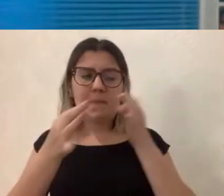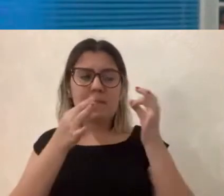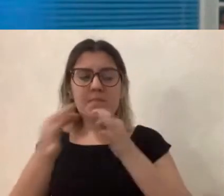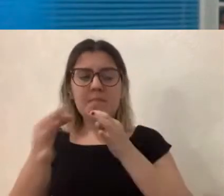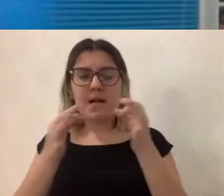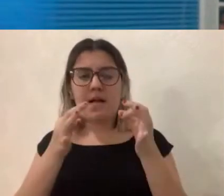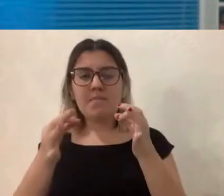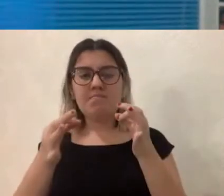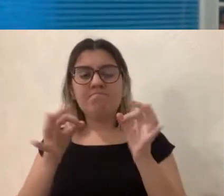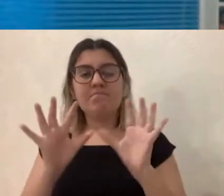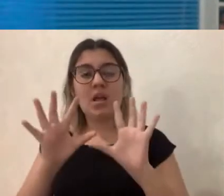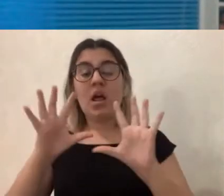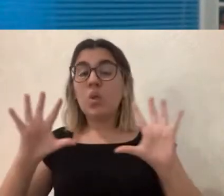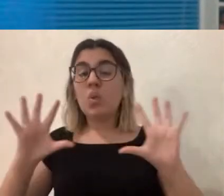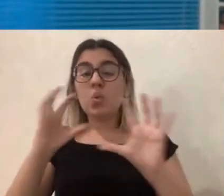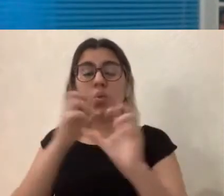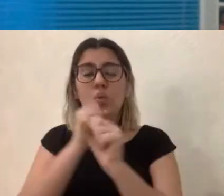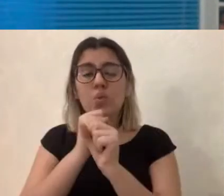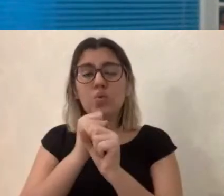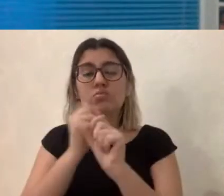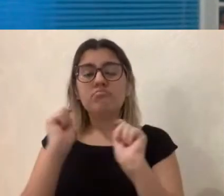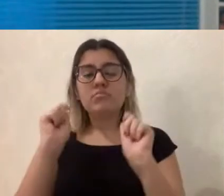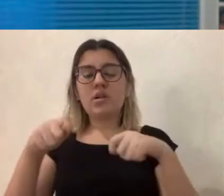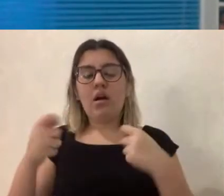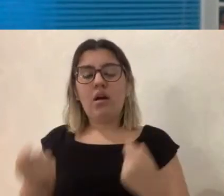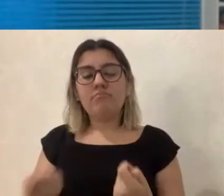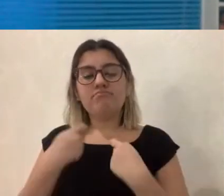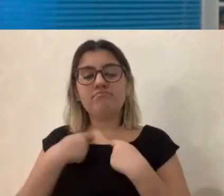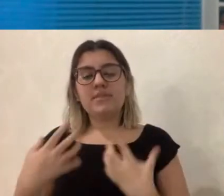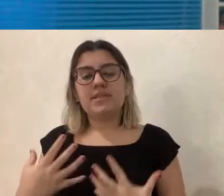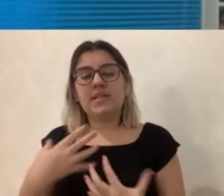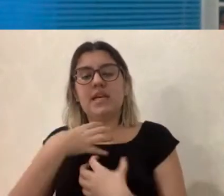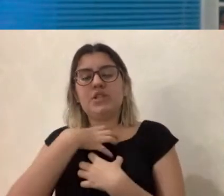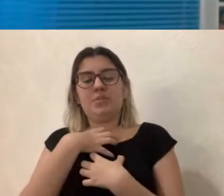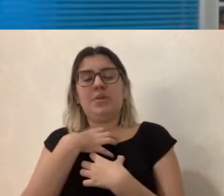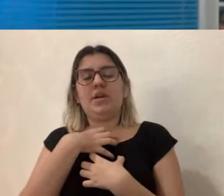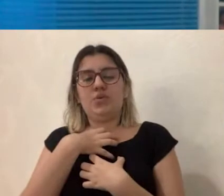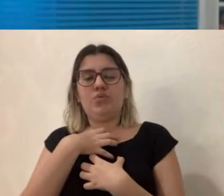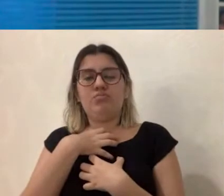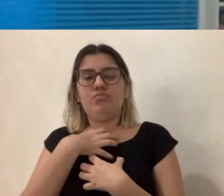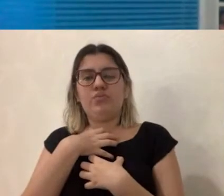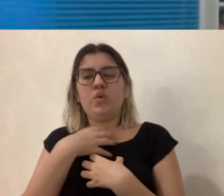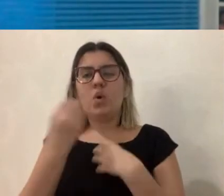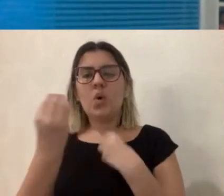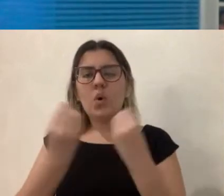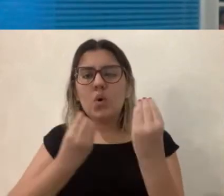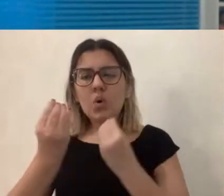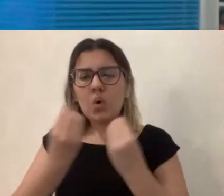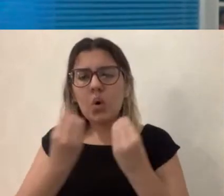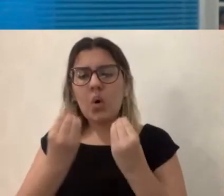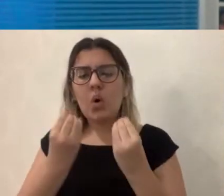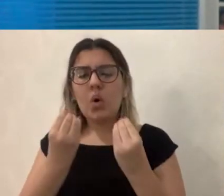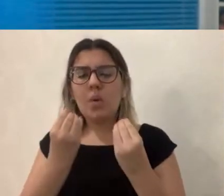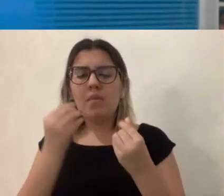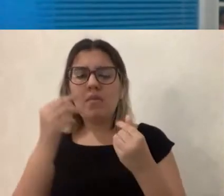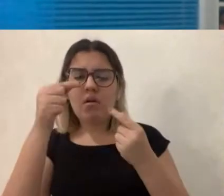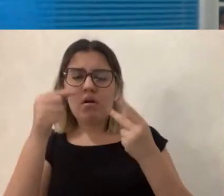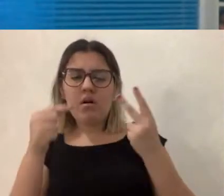pode te provocar sensações e sentimentos e tal, e que isso tudo vai te levar para um